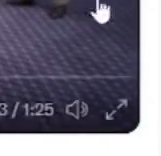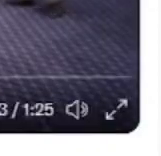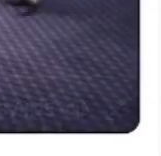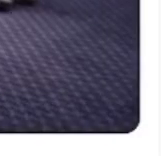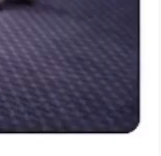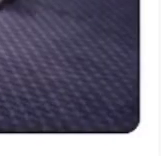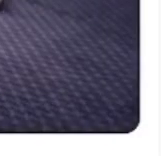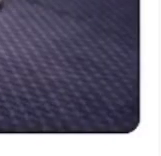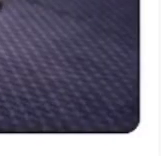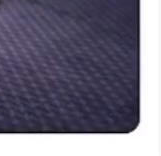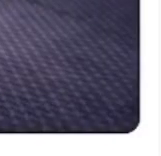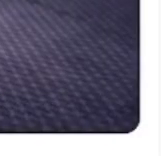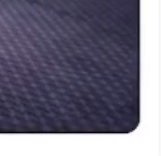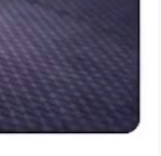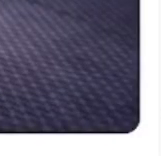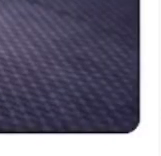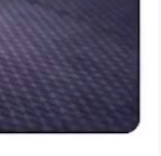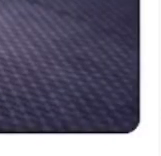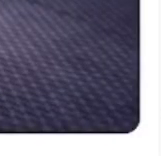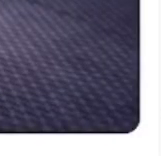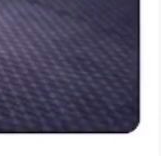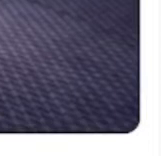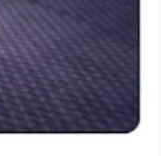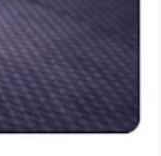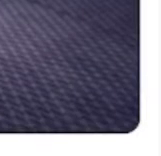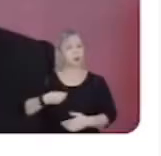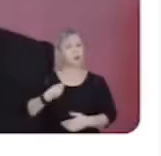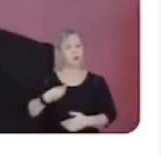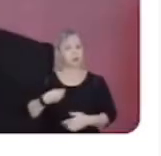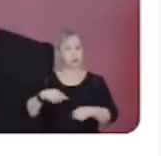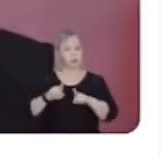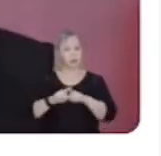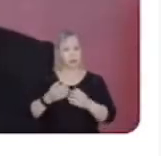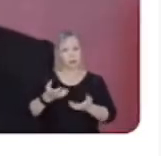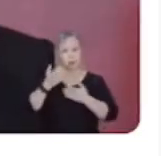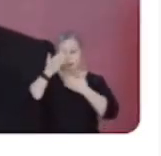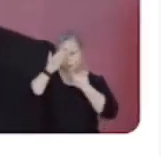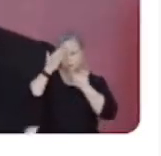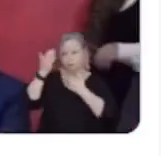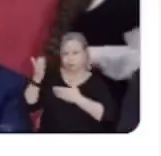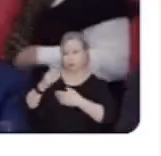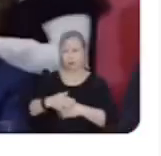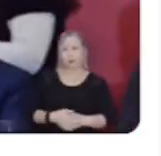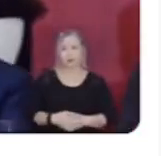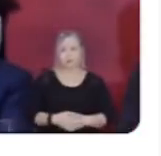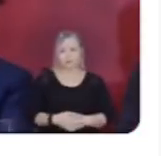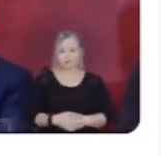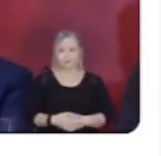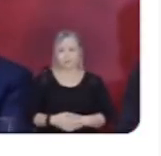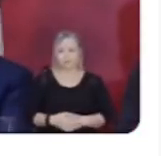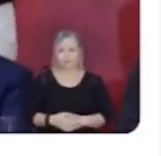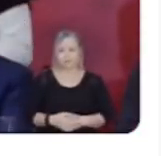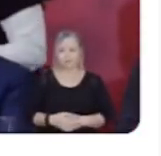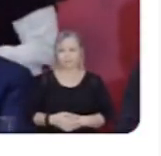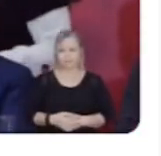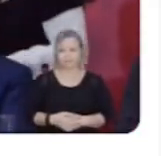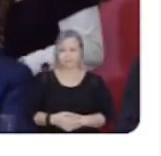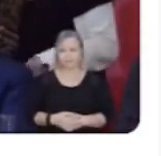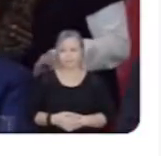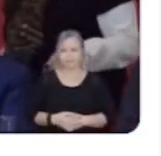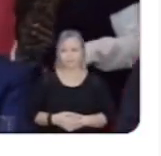depois, ele entra. São muitos sindicatos, não tenho como citá-los, todos. Queria entregar a proposta que não foi